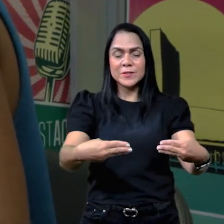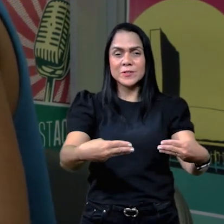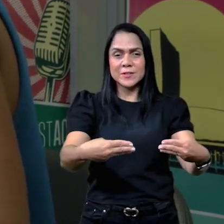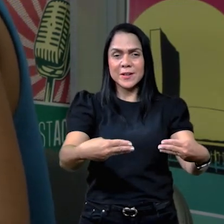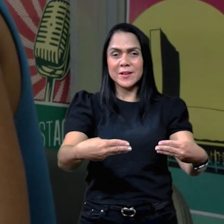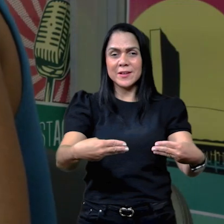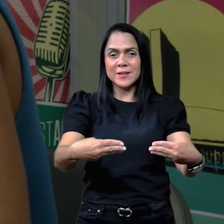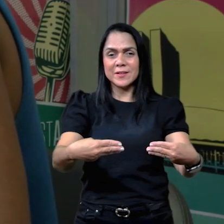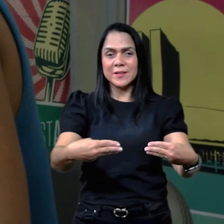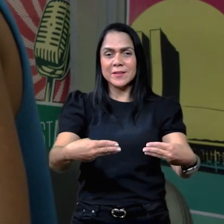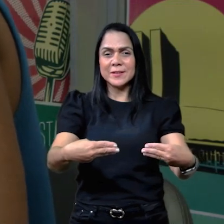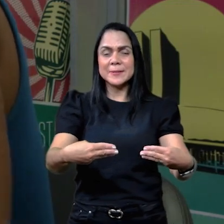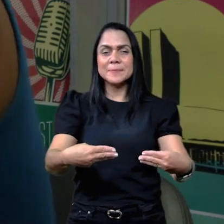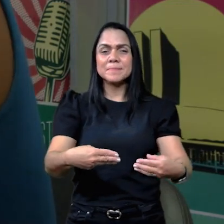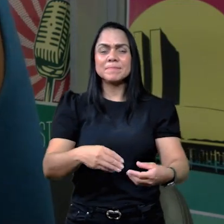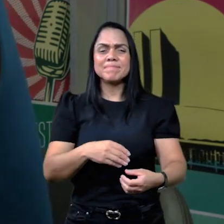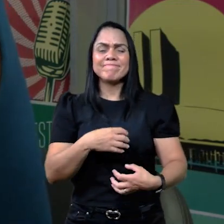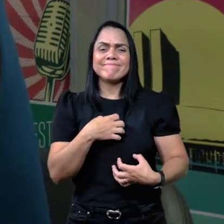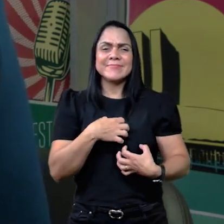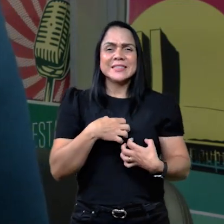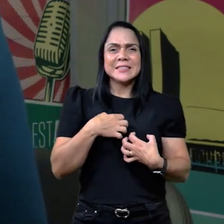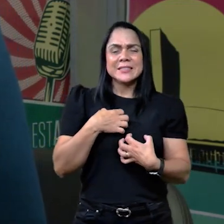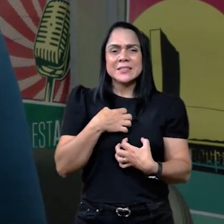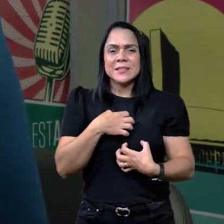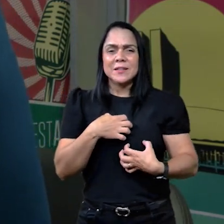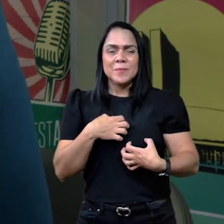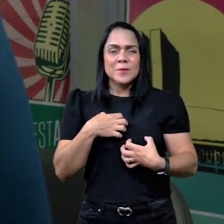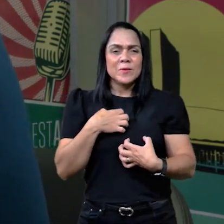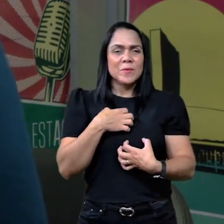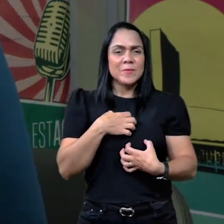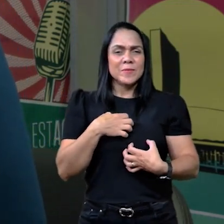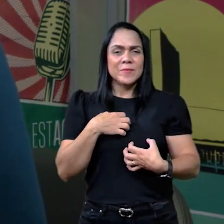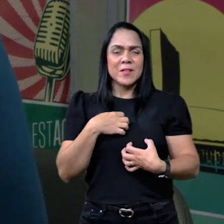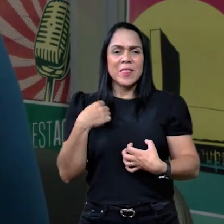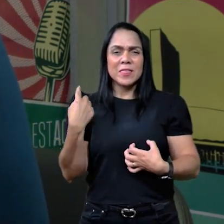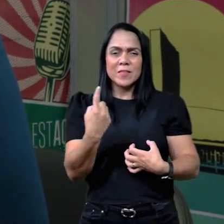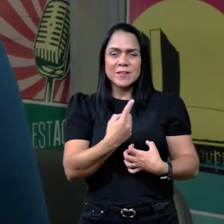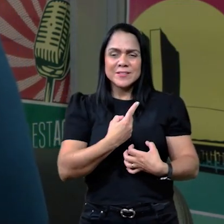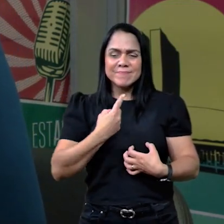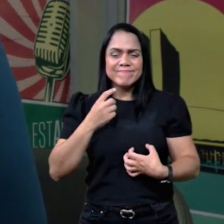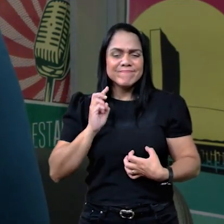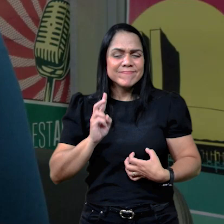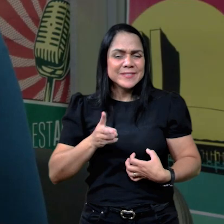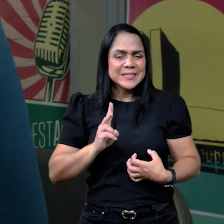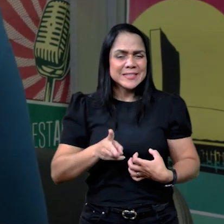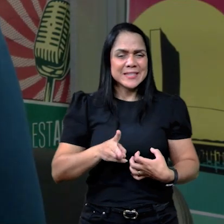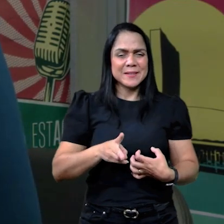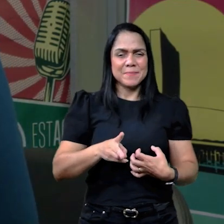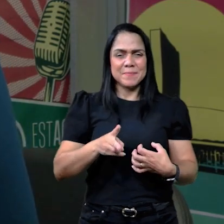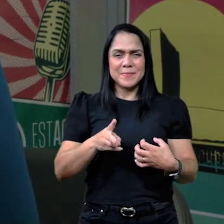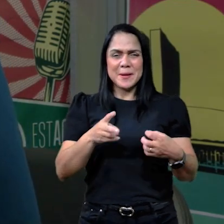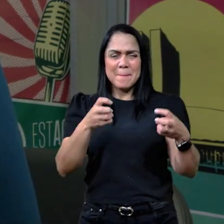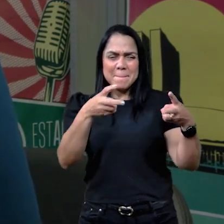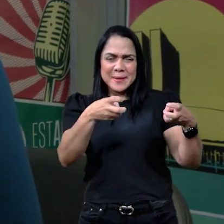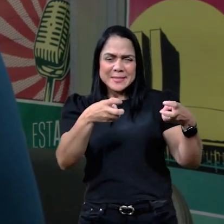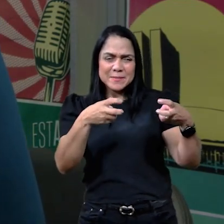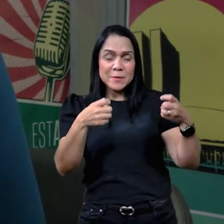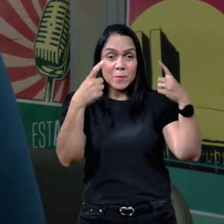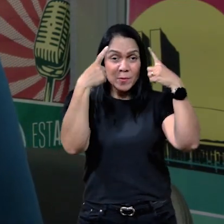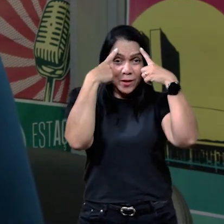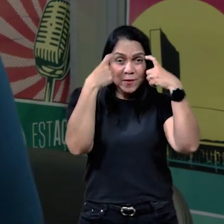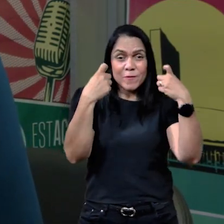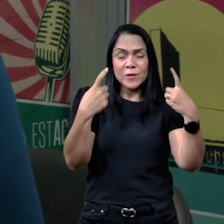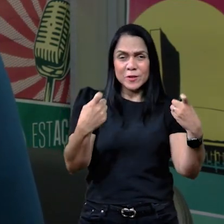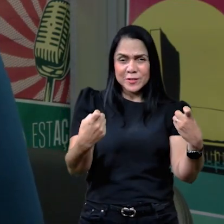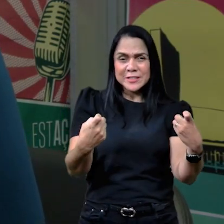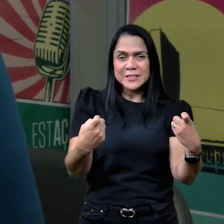de terreiros, e aí me incomodava muito que nós sempre éramos vistos pelo viés da violência, porque acho que o racismo